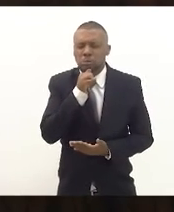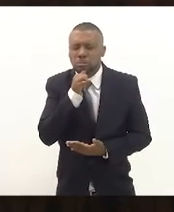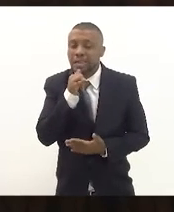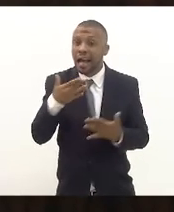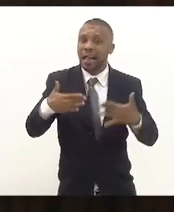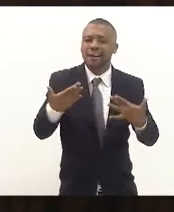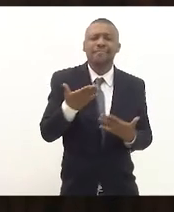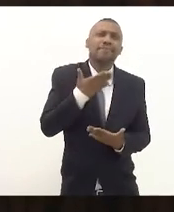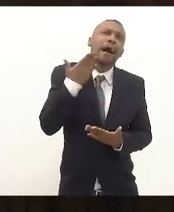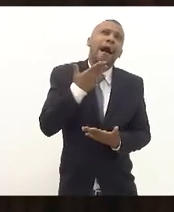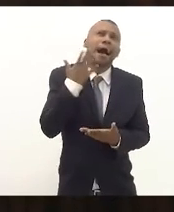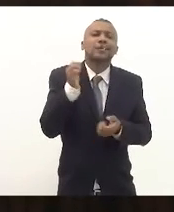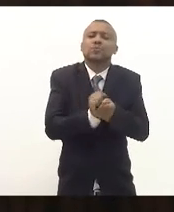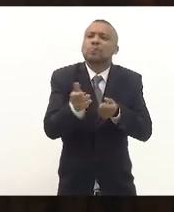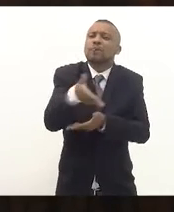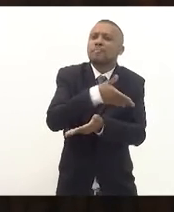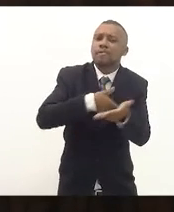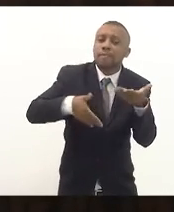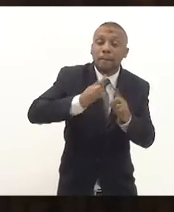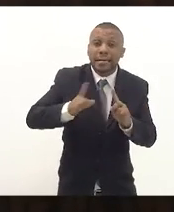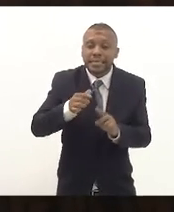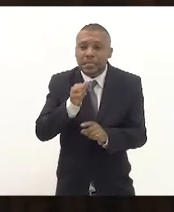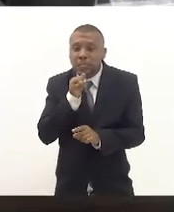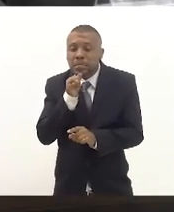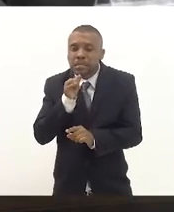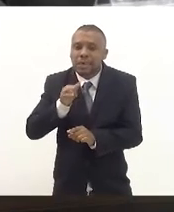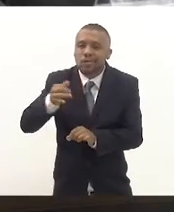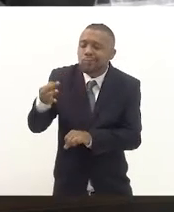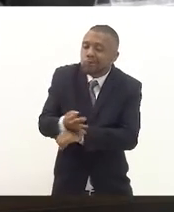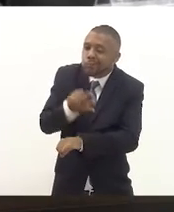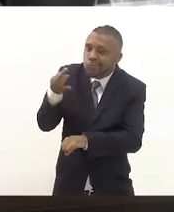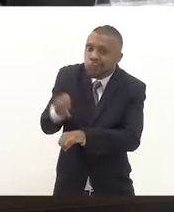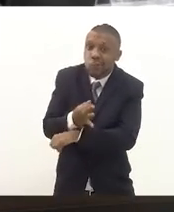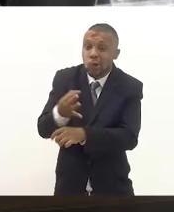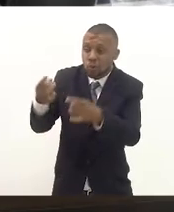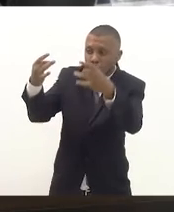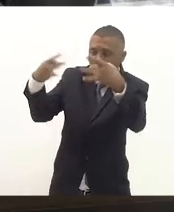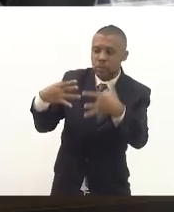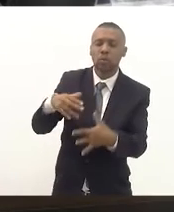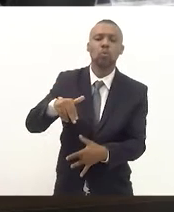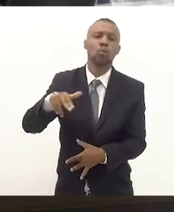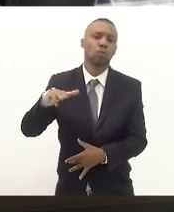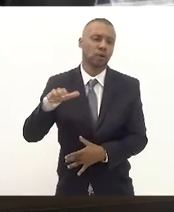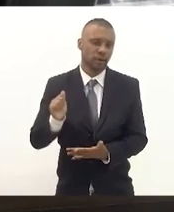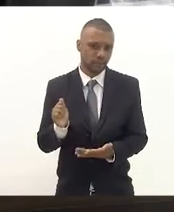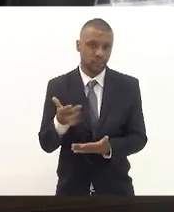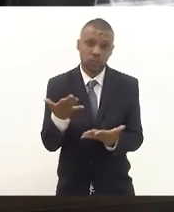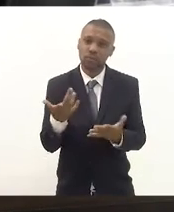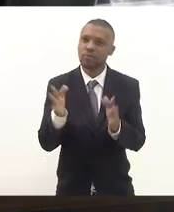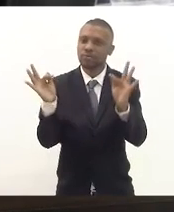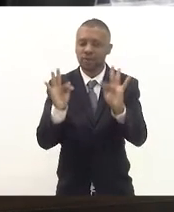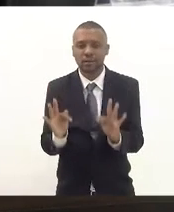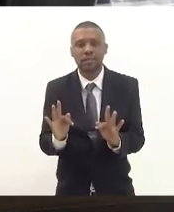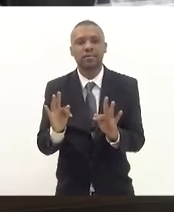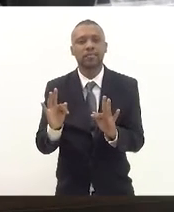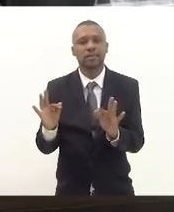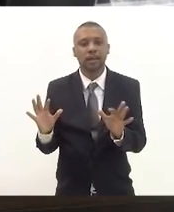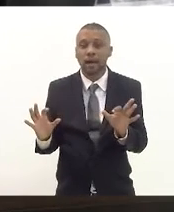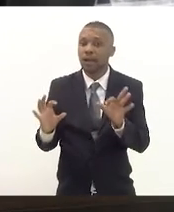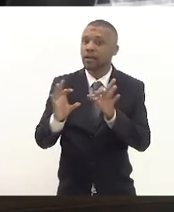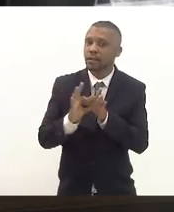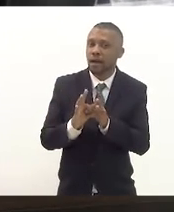tristeza está sempre junto com a gente sempre grande parceiro e nunca nos abandona e eu tô aqui muito feliz hoje para fazer parte dessa homenagem